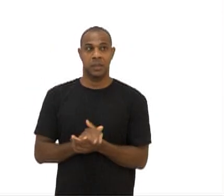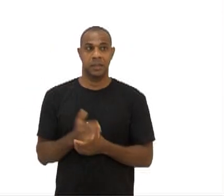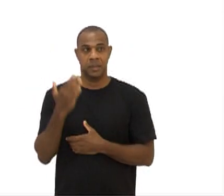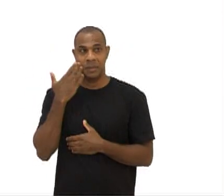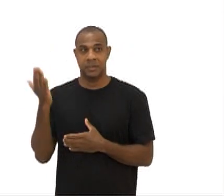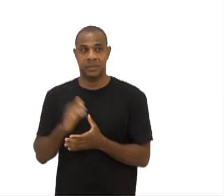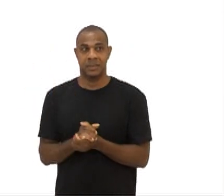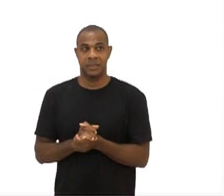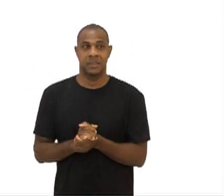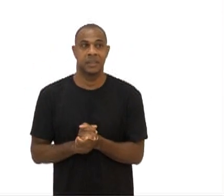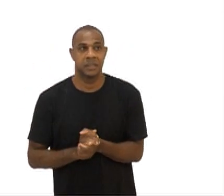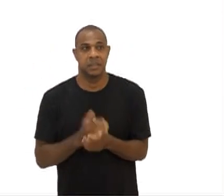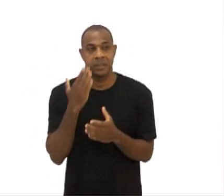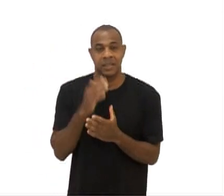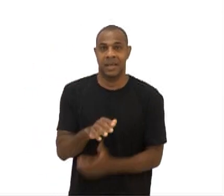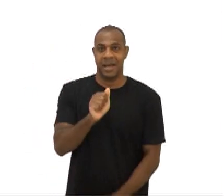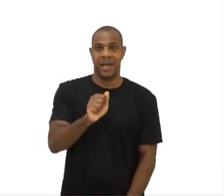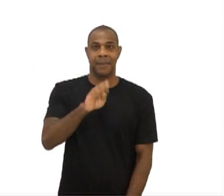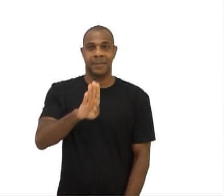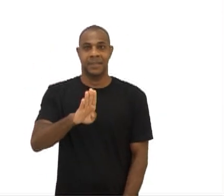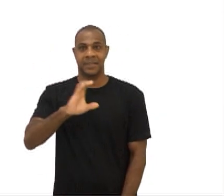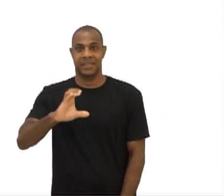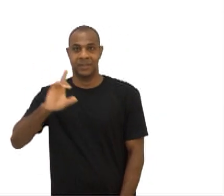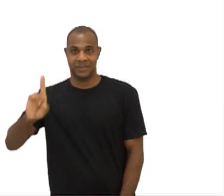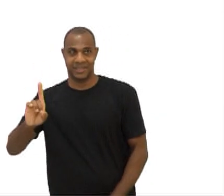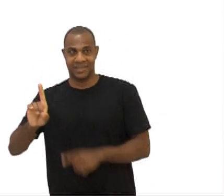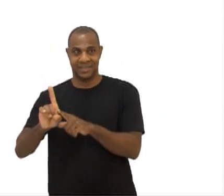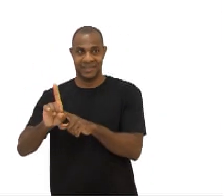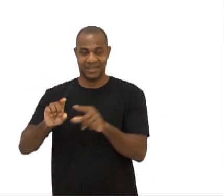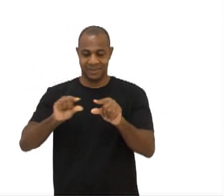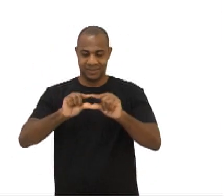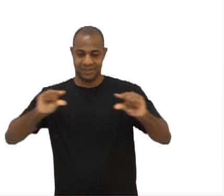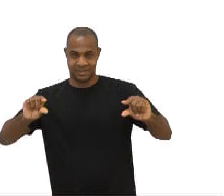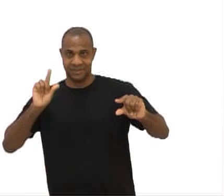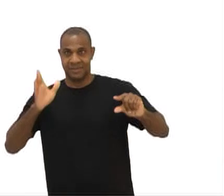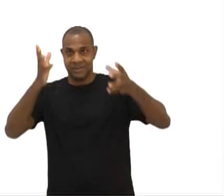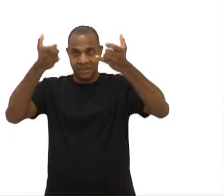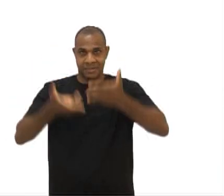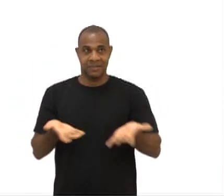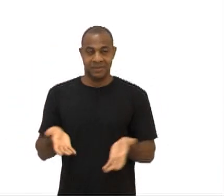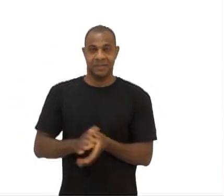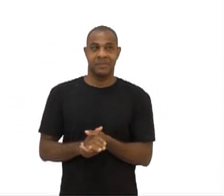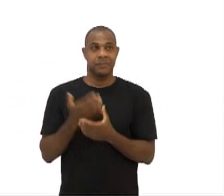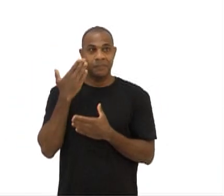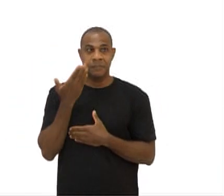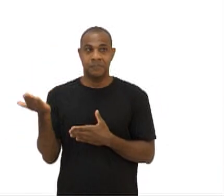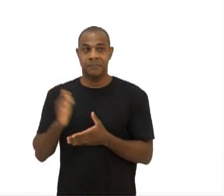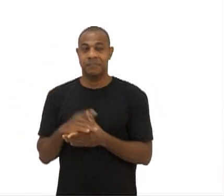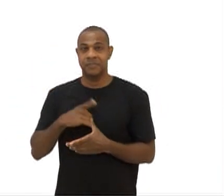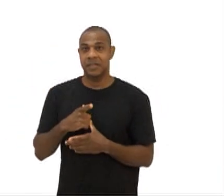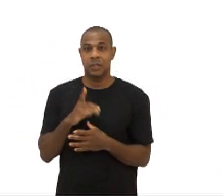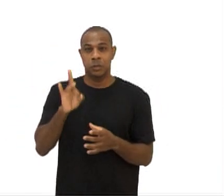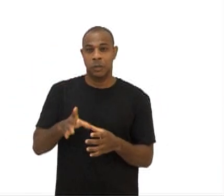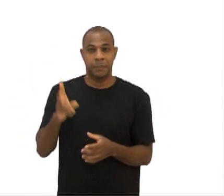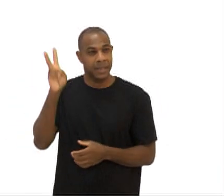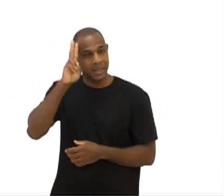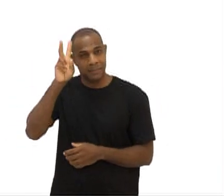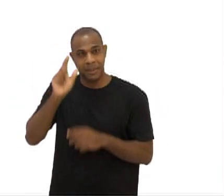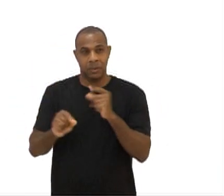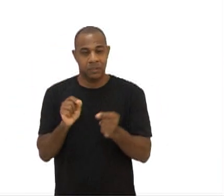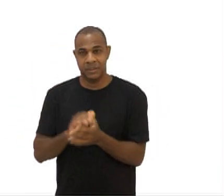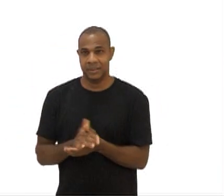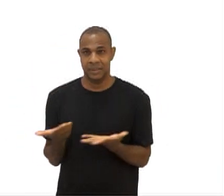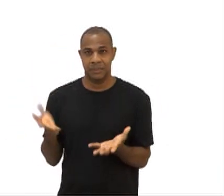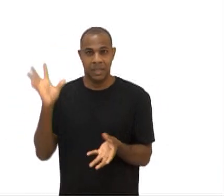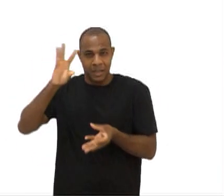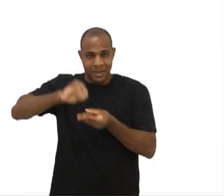esses parâmetros, né? O A, o B, o C e o D, né? Que a professora Arabel já colocou. E aqui só para a gente fazer um fecho,